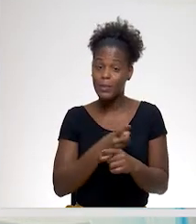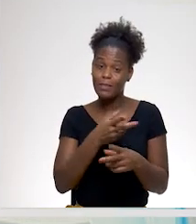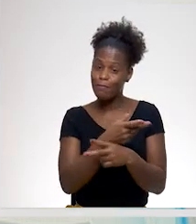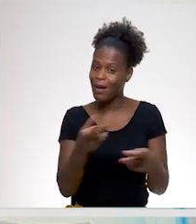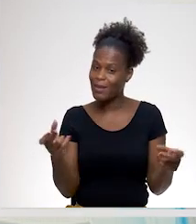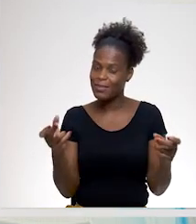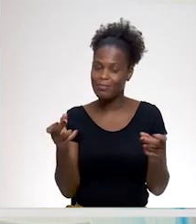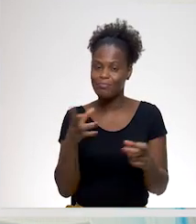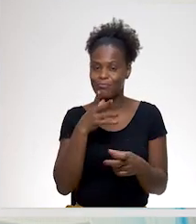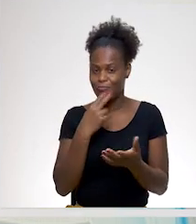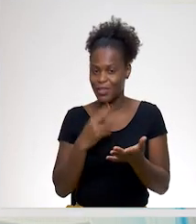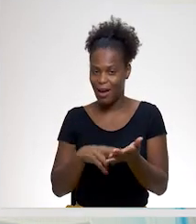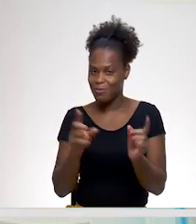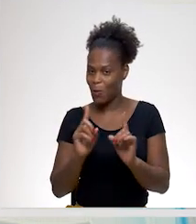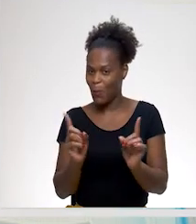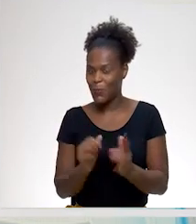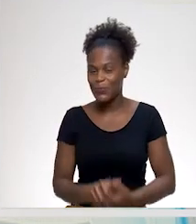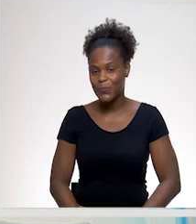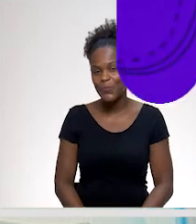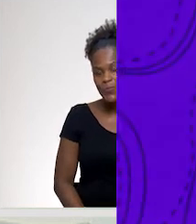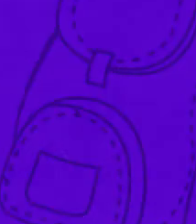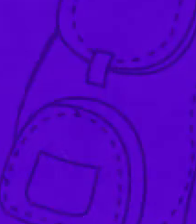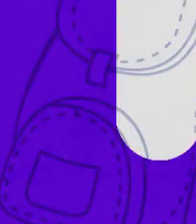não pode ser considerada verdadeira.